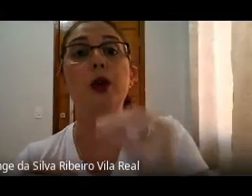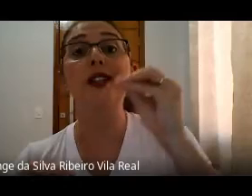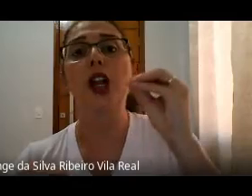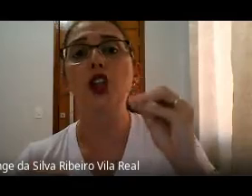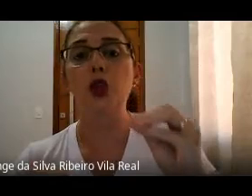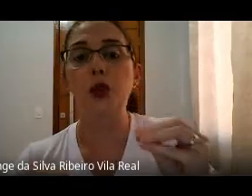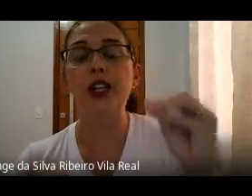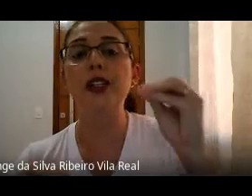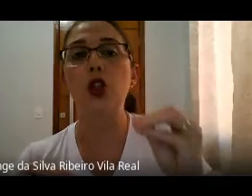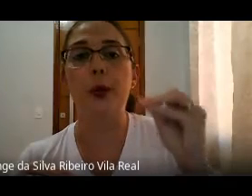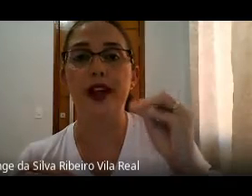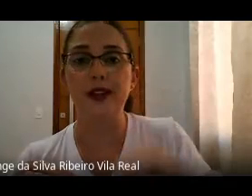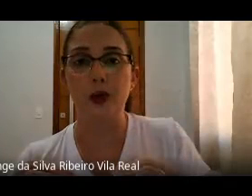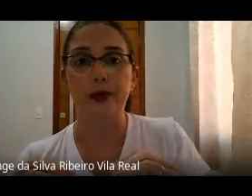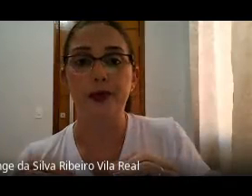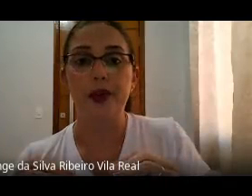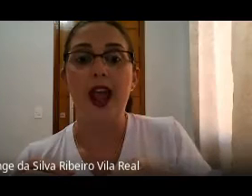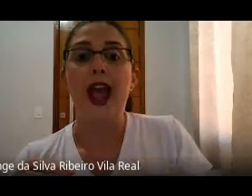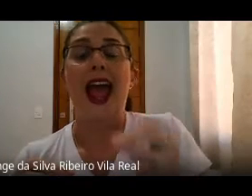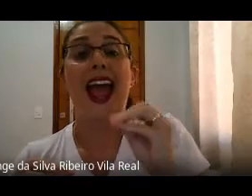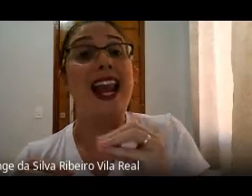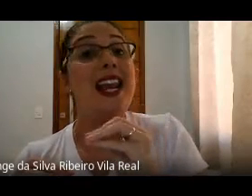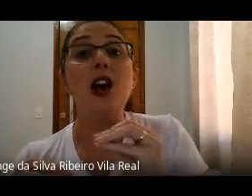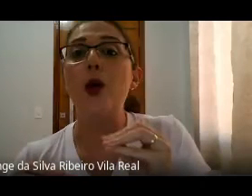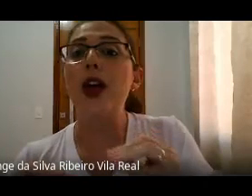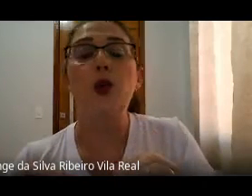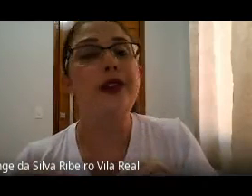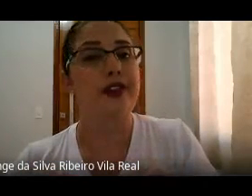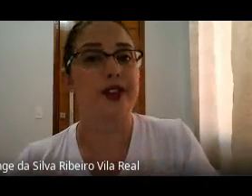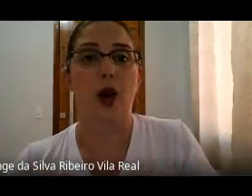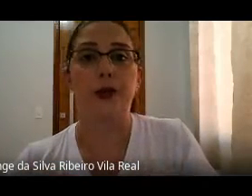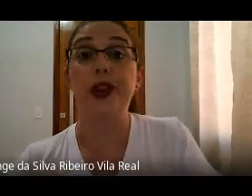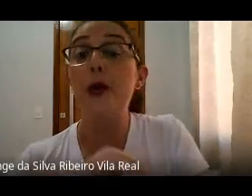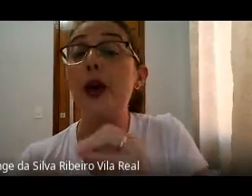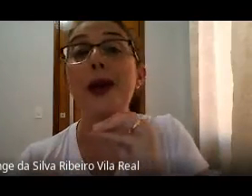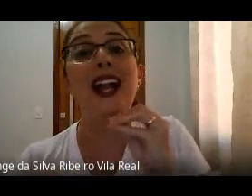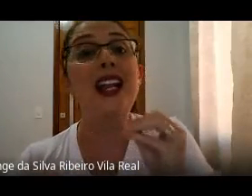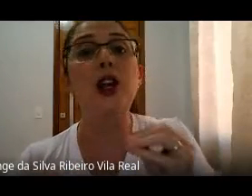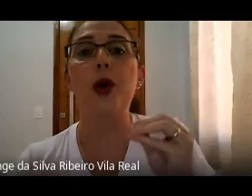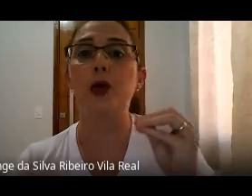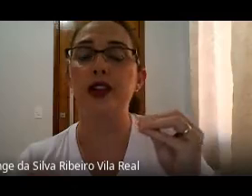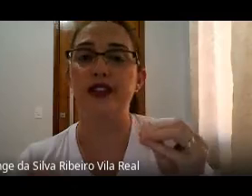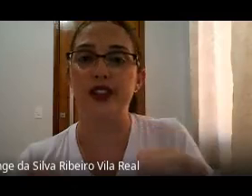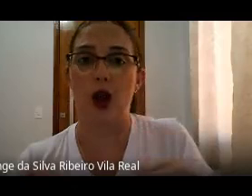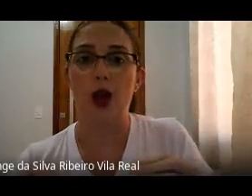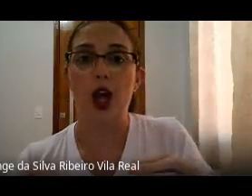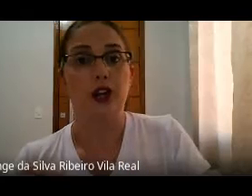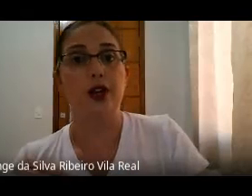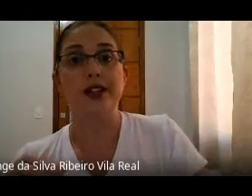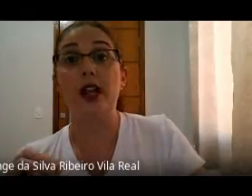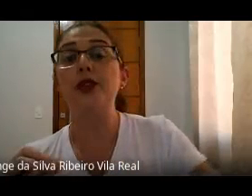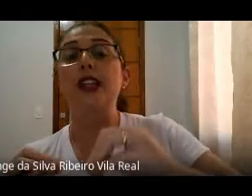das pessoas surdas do Brasil. Ela não é universal, não é uma língua